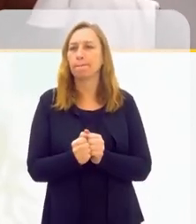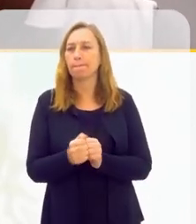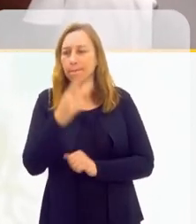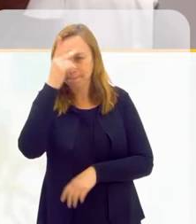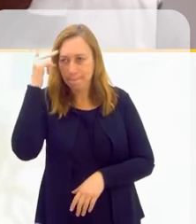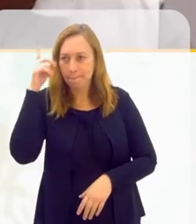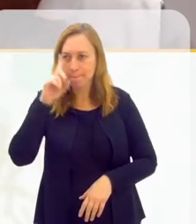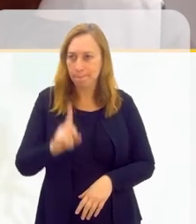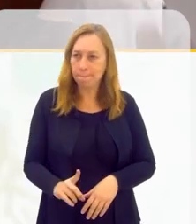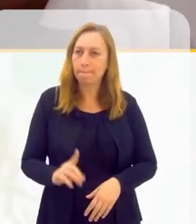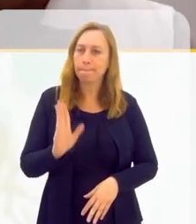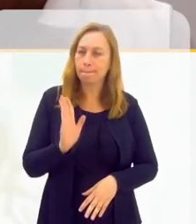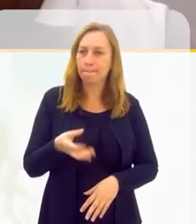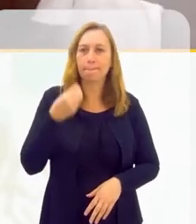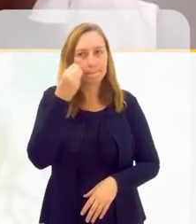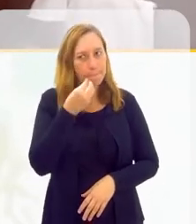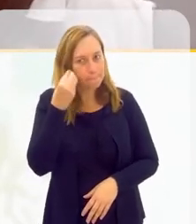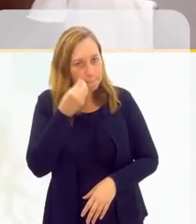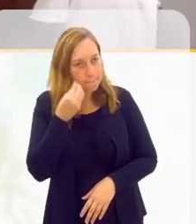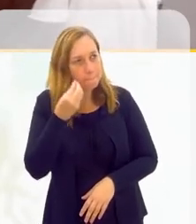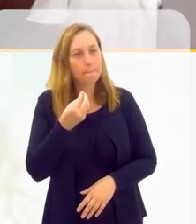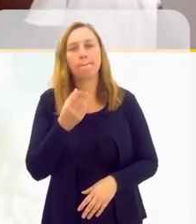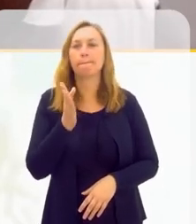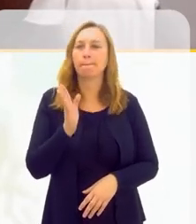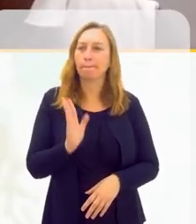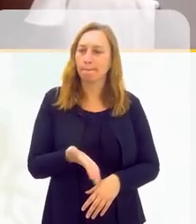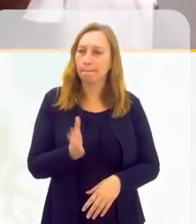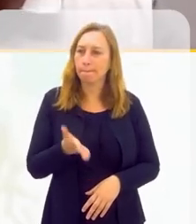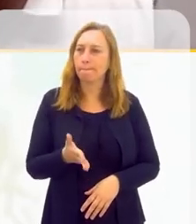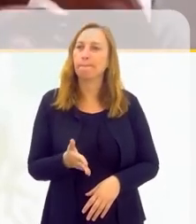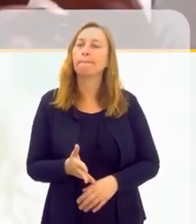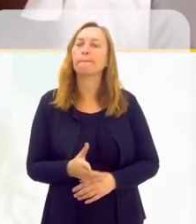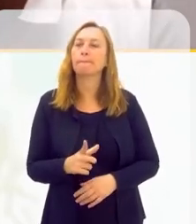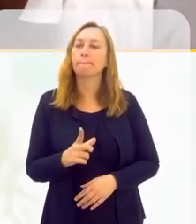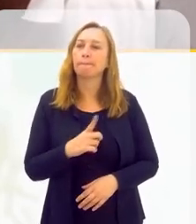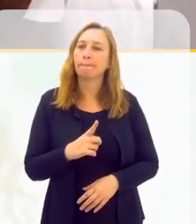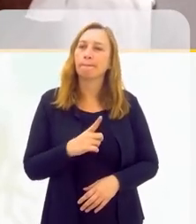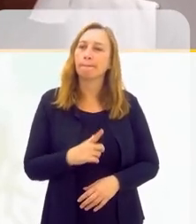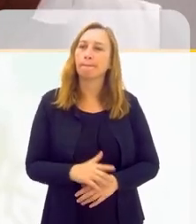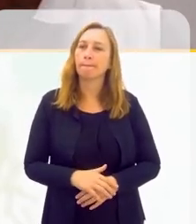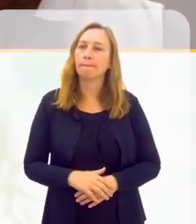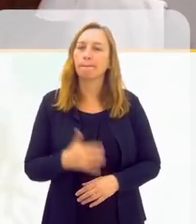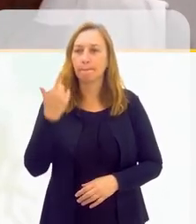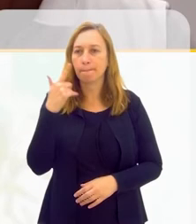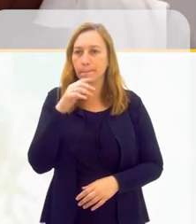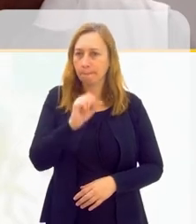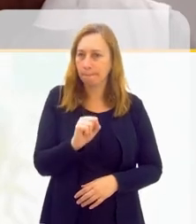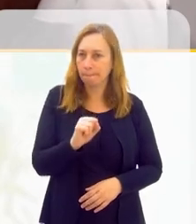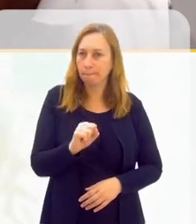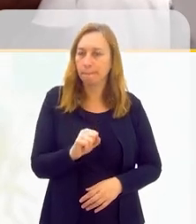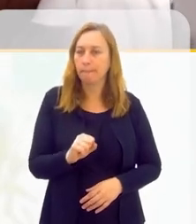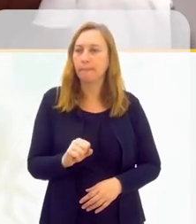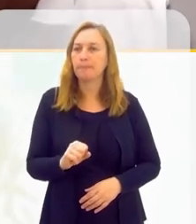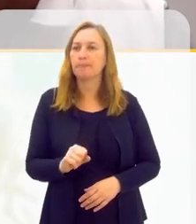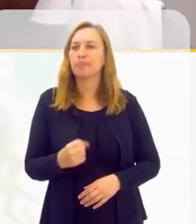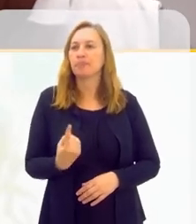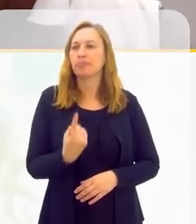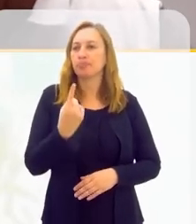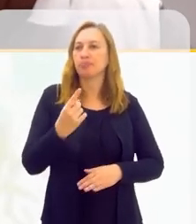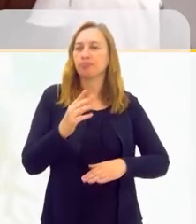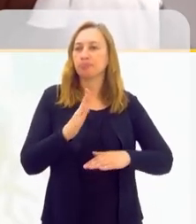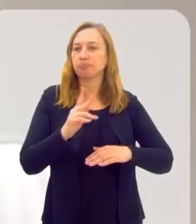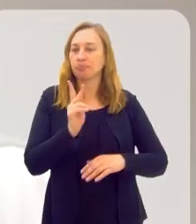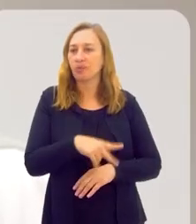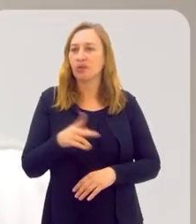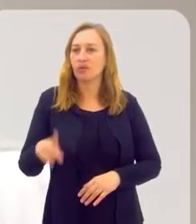com deficiência que já viveram este, que já fizeram este caminho, que já tiveram as suas conquistas. Um dos nossos professores